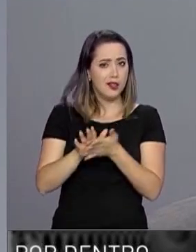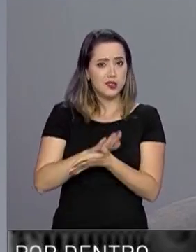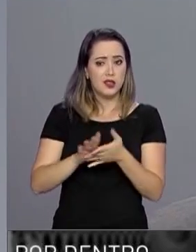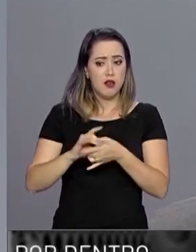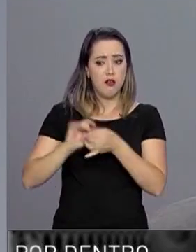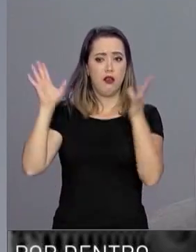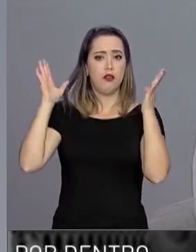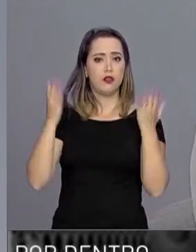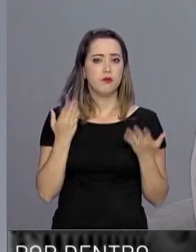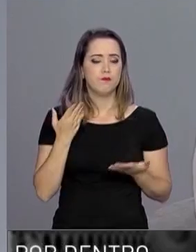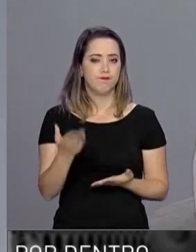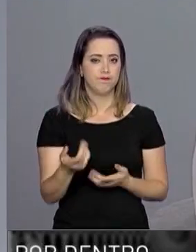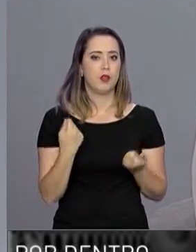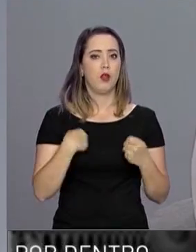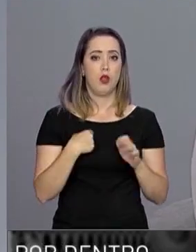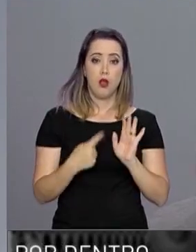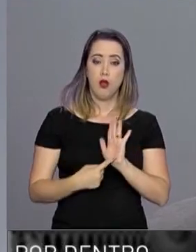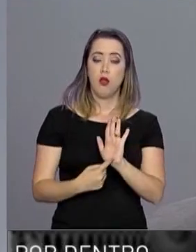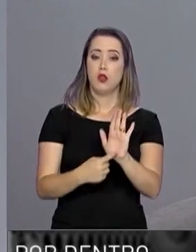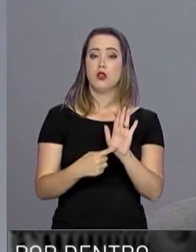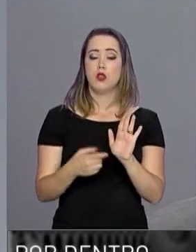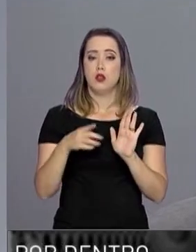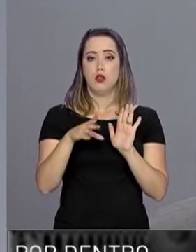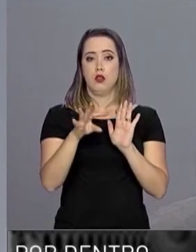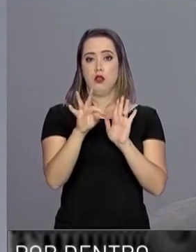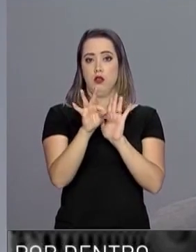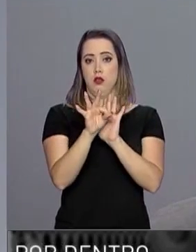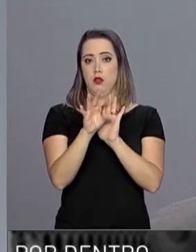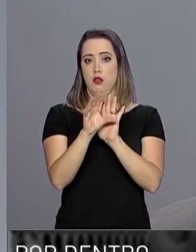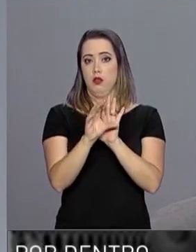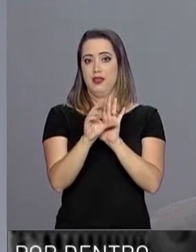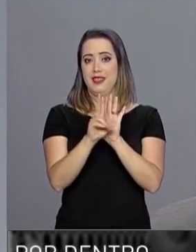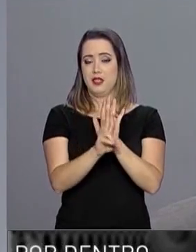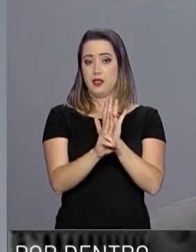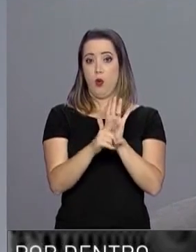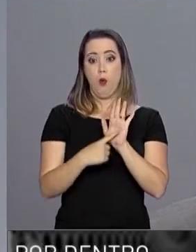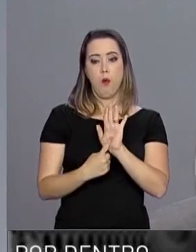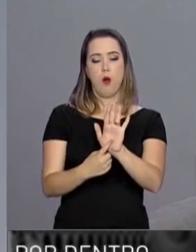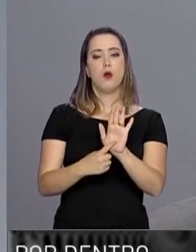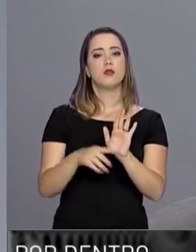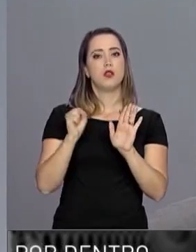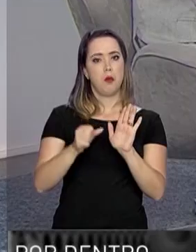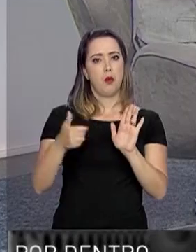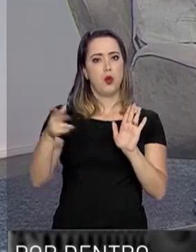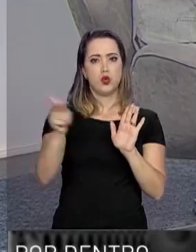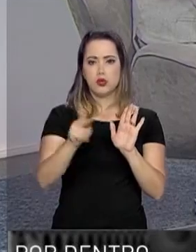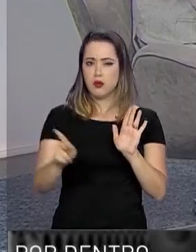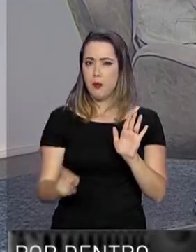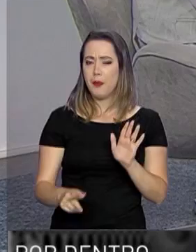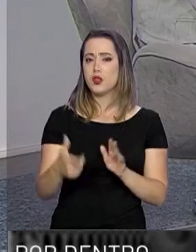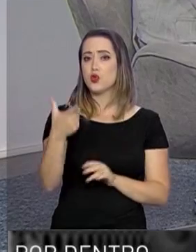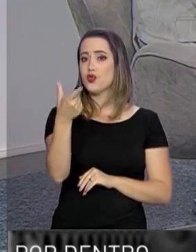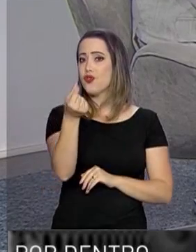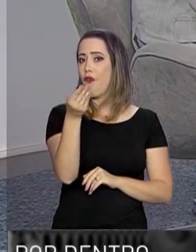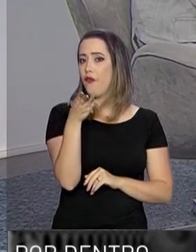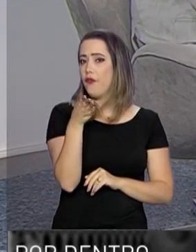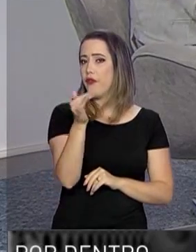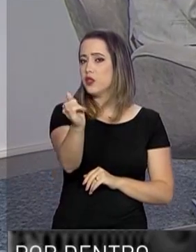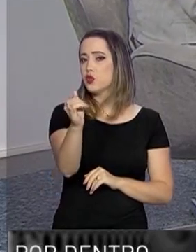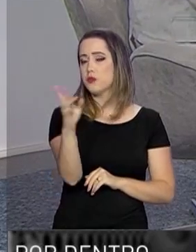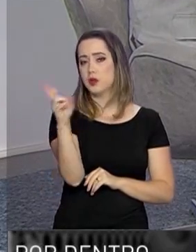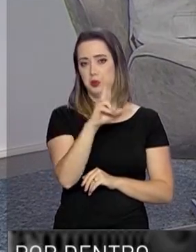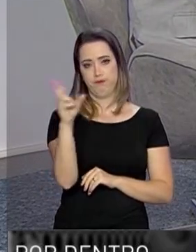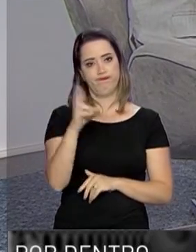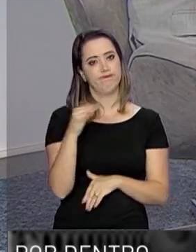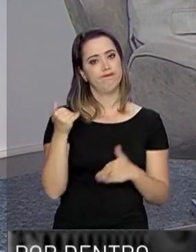um apontamento do Tribunal de Contas que o rombo pode chegar a 20 bilhões de reais do FIES. O que nós